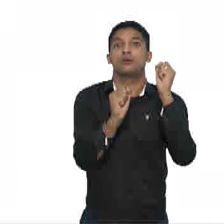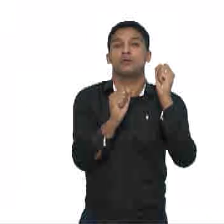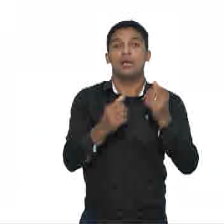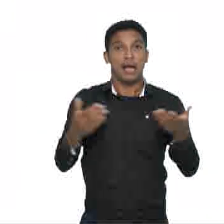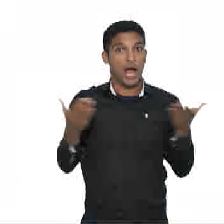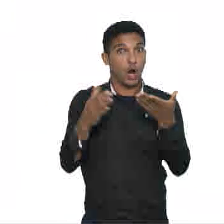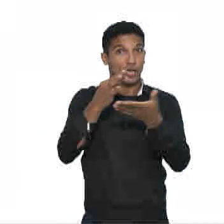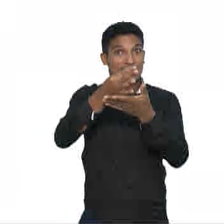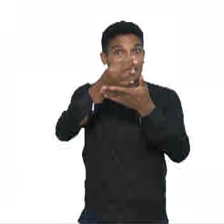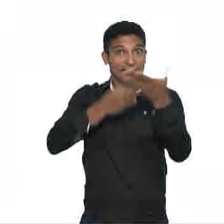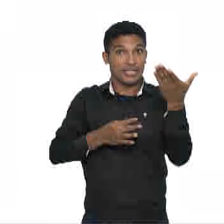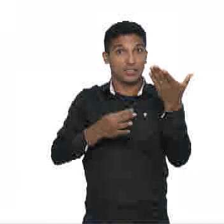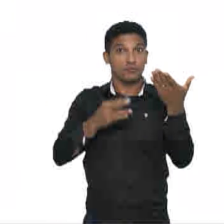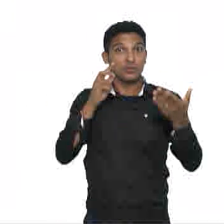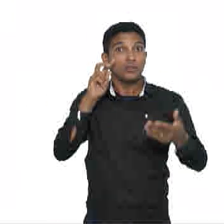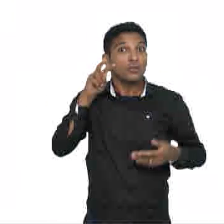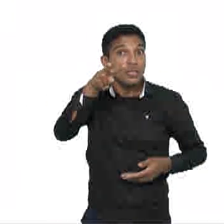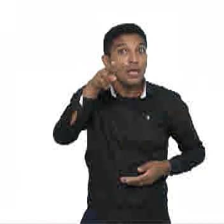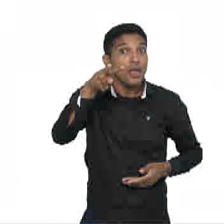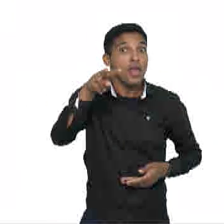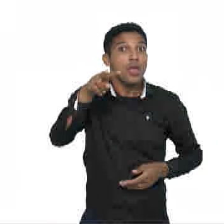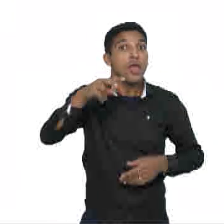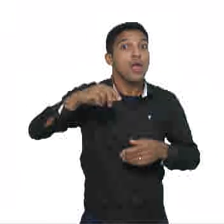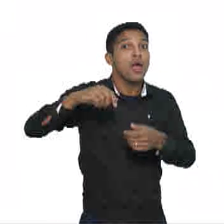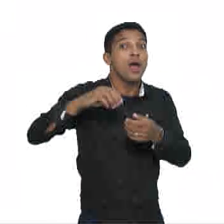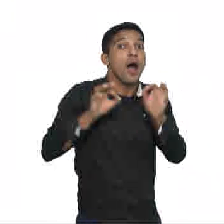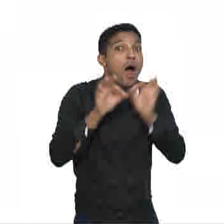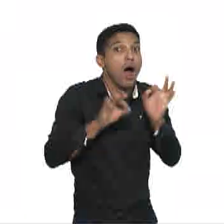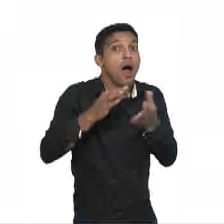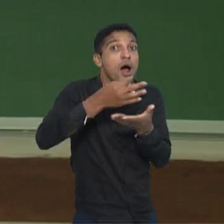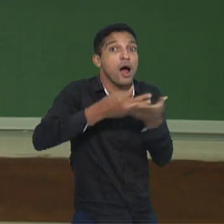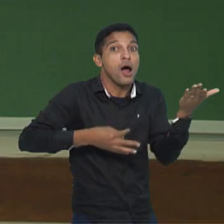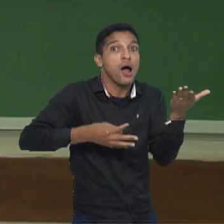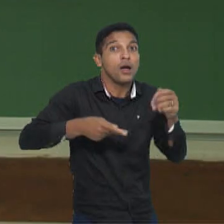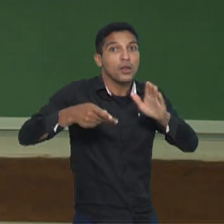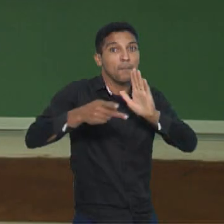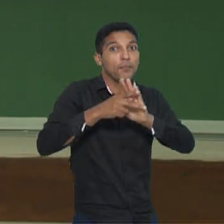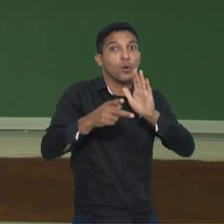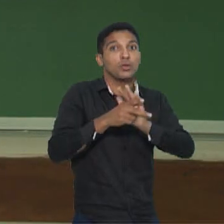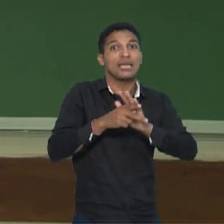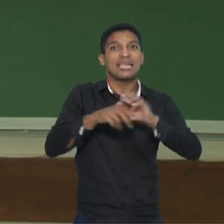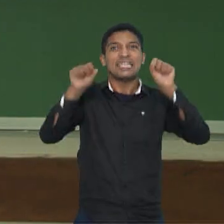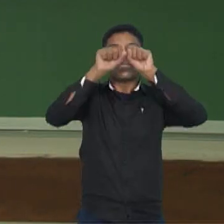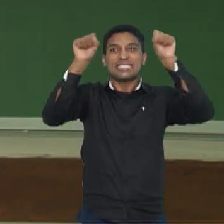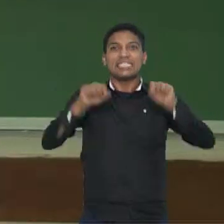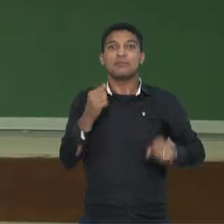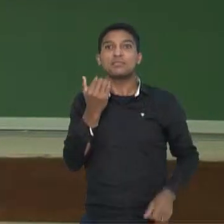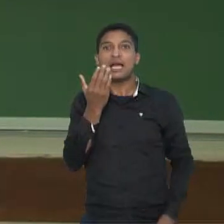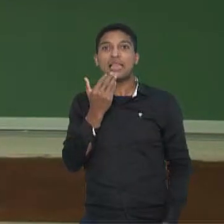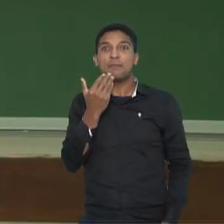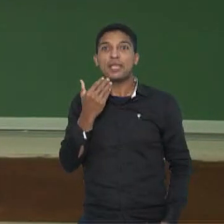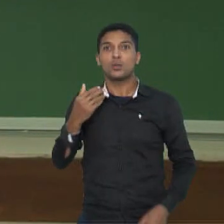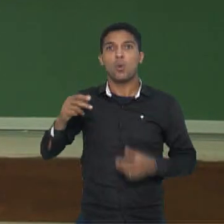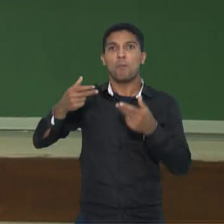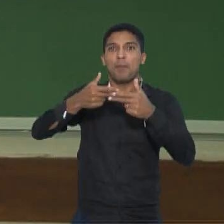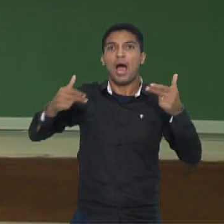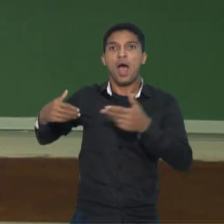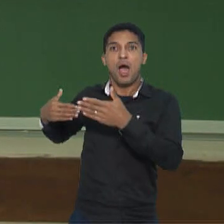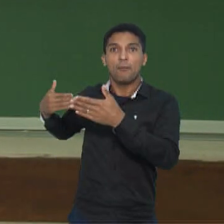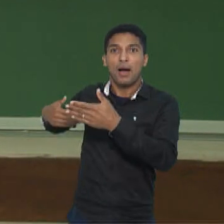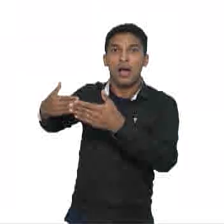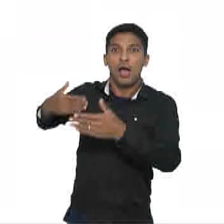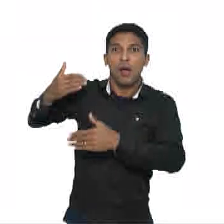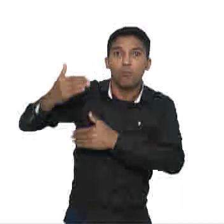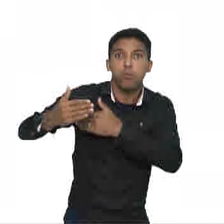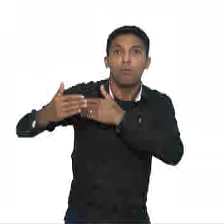das transformações nos sistemas alimentares da humanidade. Faz uma força, crie um texto sobre isso.